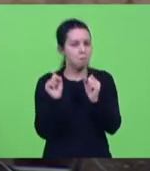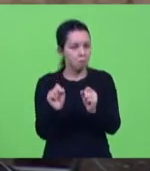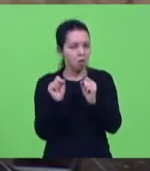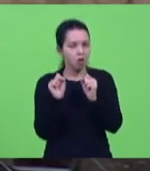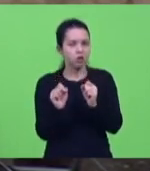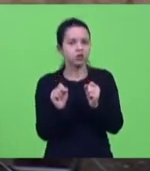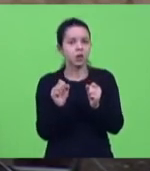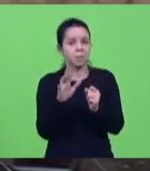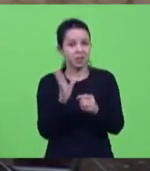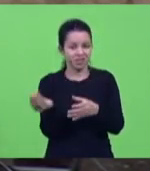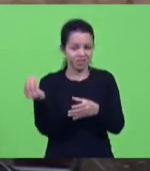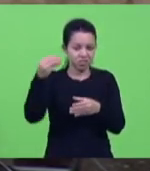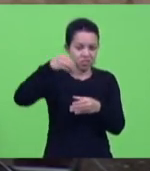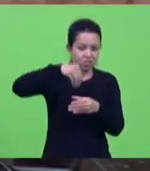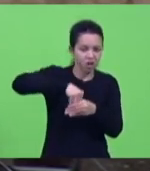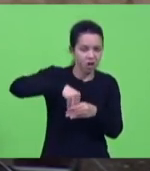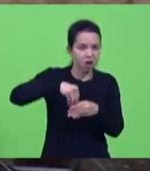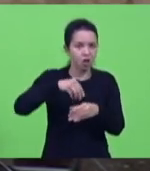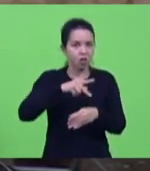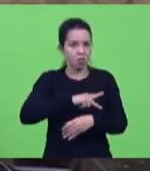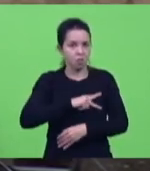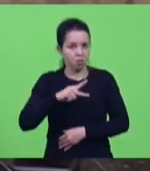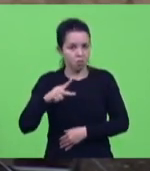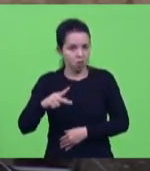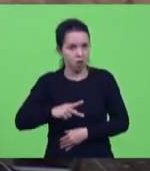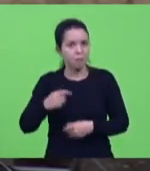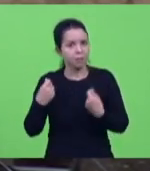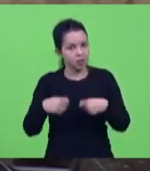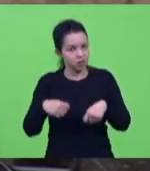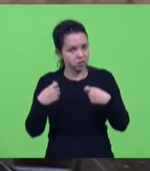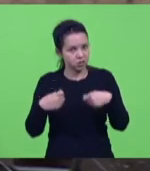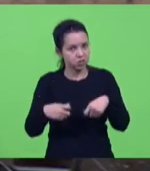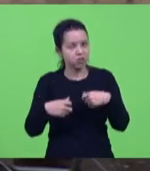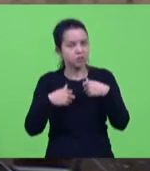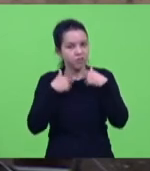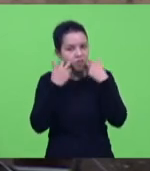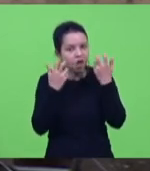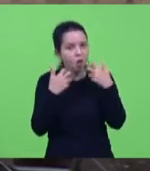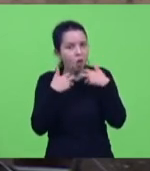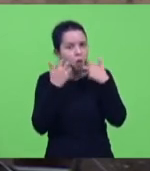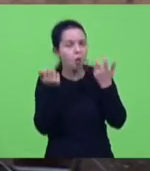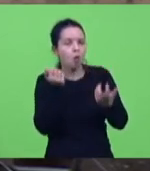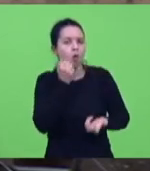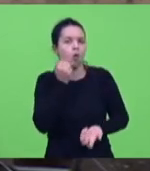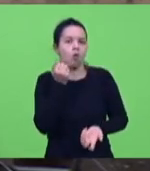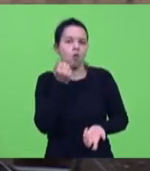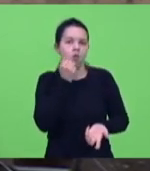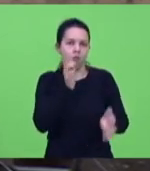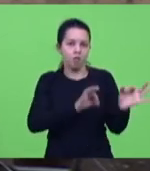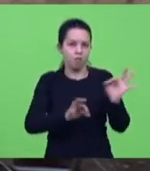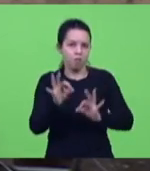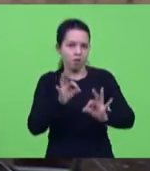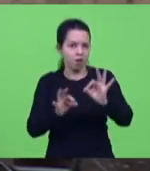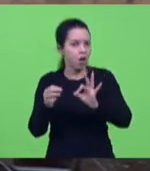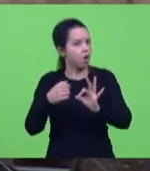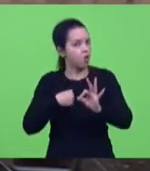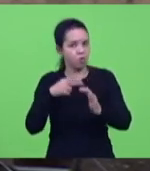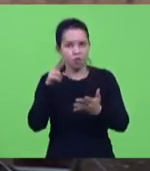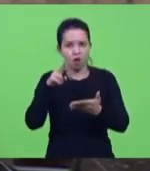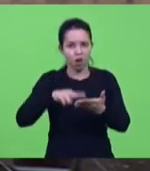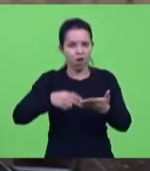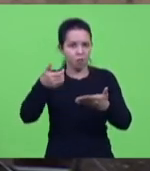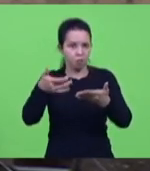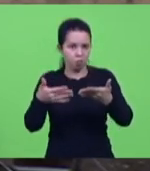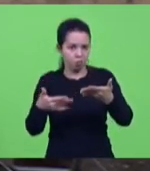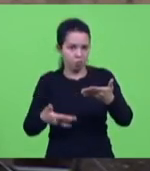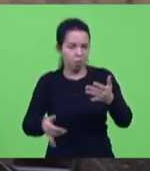Dentro de instituição pública, vamos ter vergonha na cara de fazer, e eu não vou nem ler aqui o conteúdo dessa